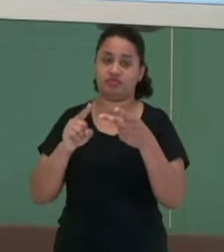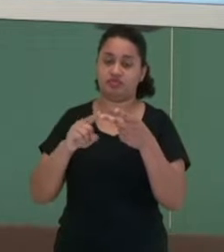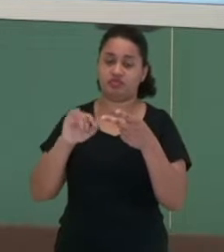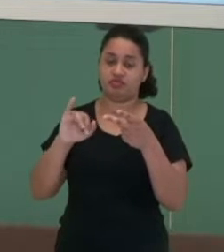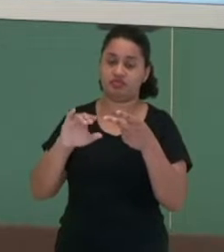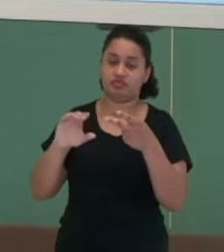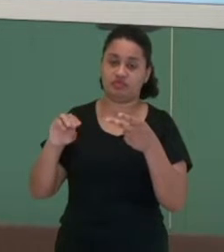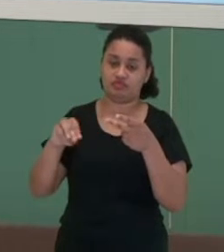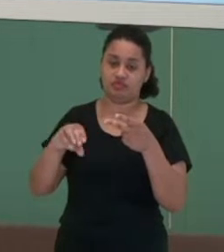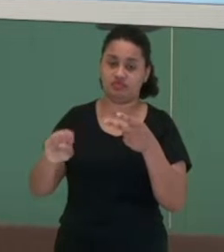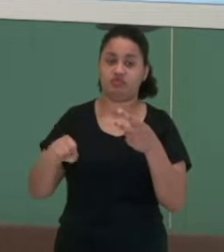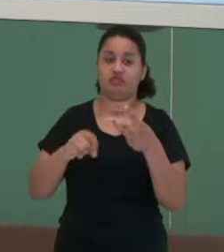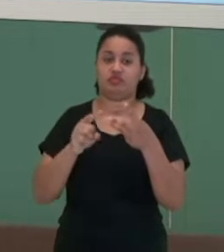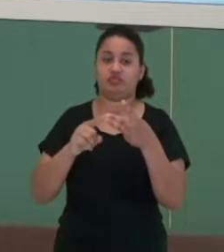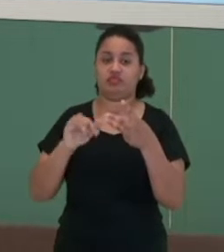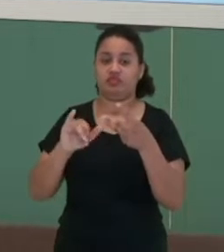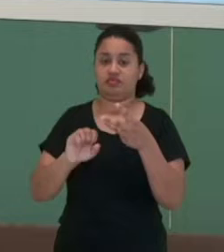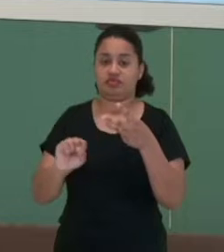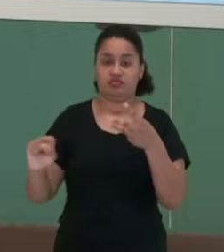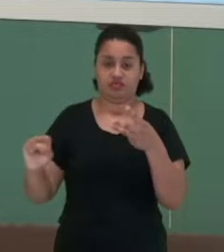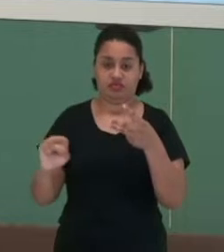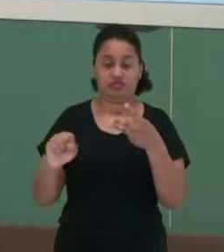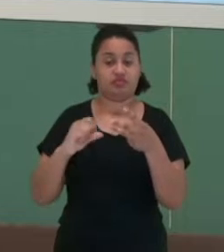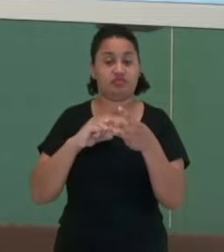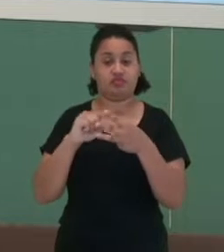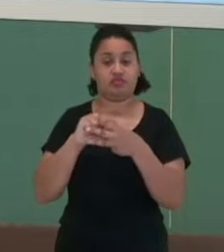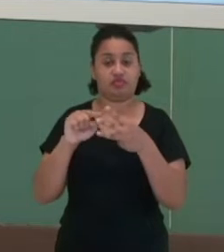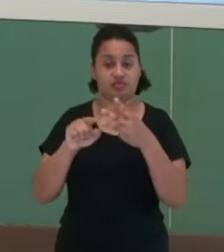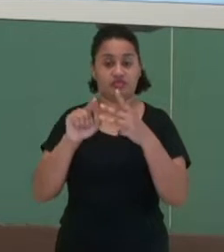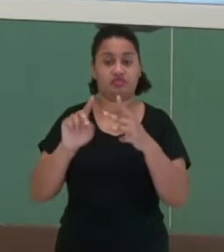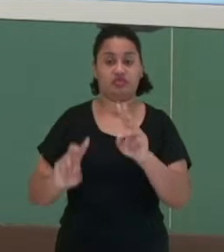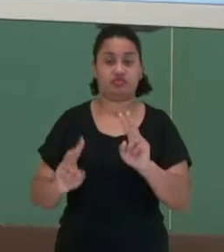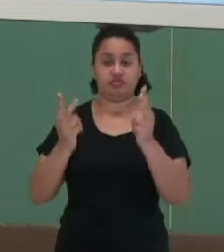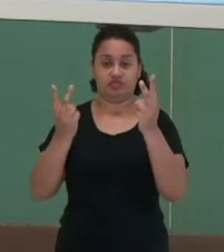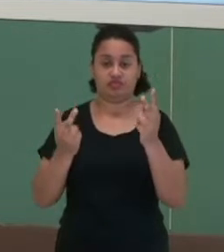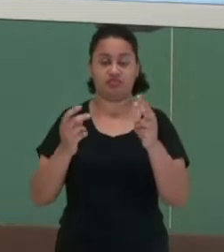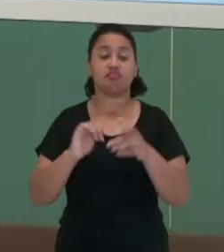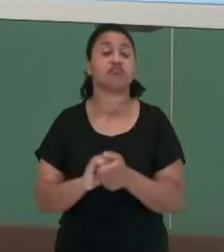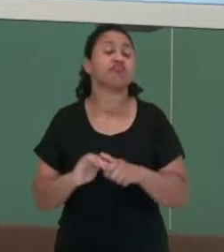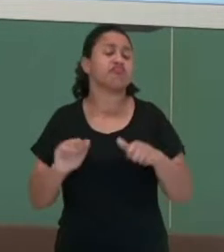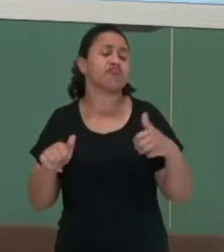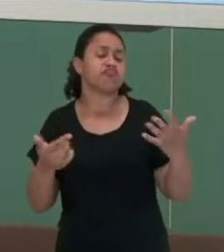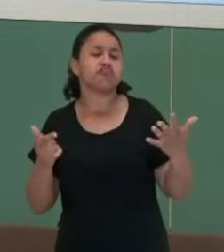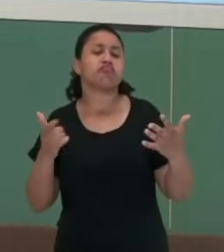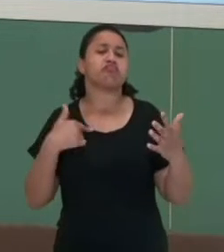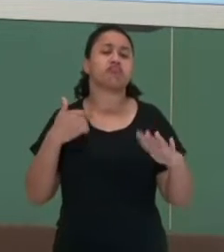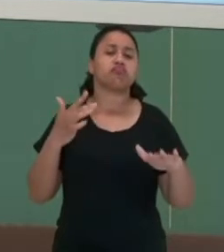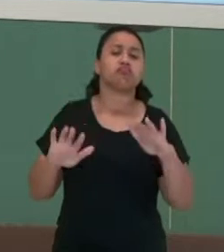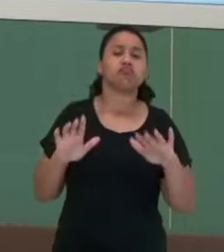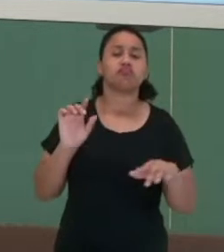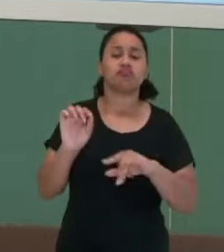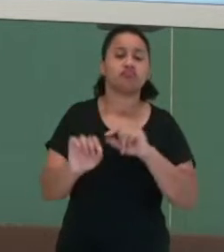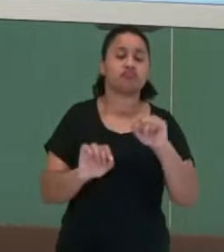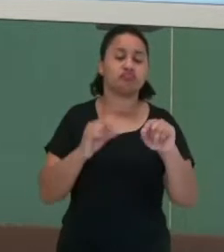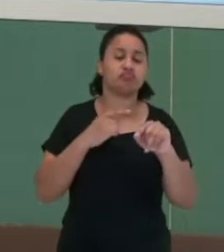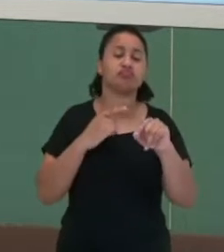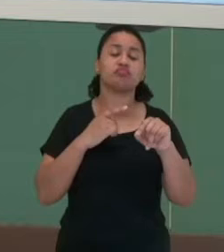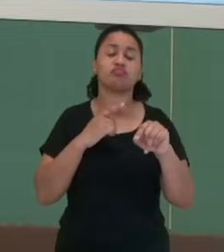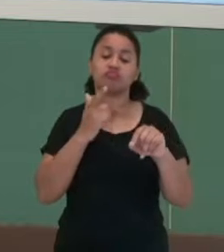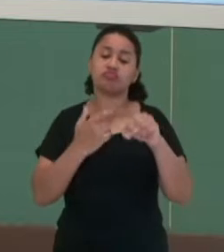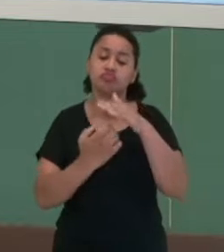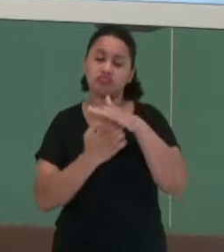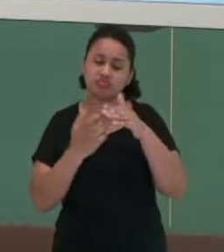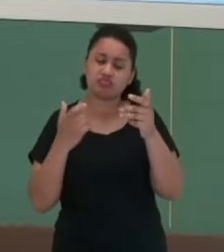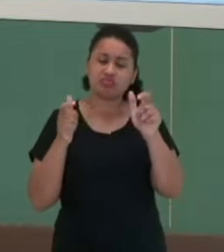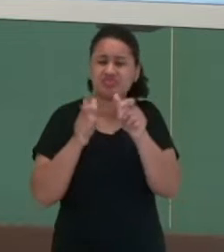INSS, ICMS e ISS. Nesse caso, muitas vezes um pequeno empreendedor diz assim, mas